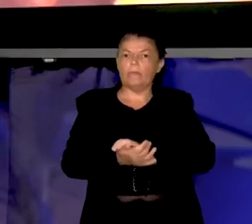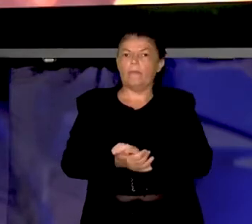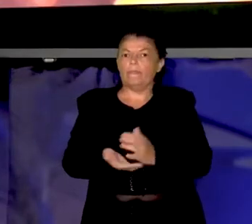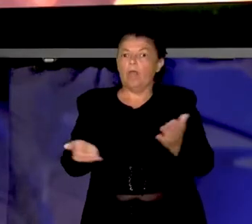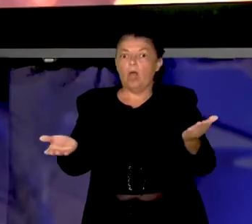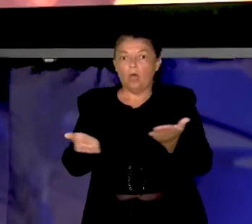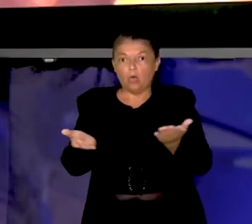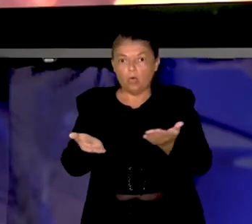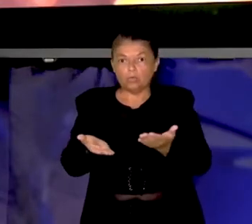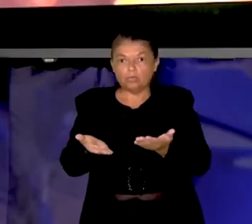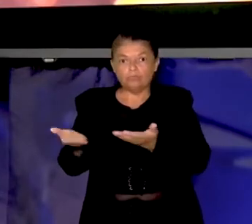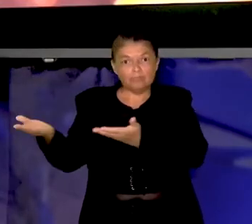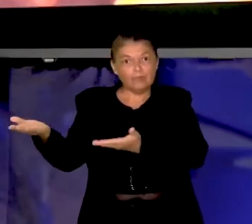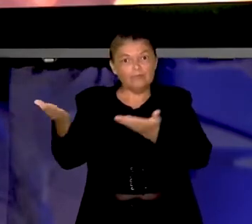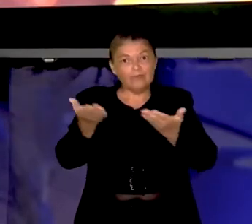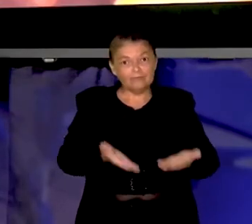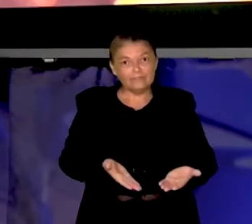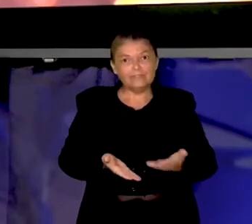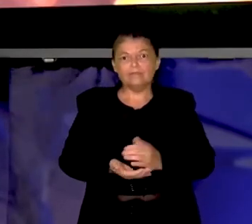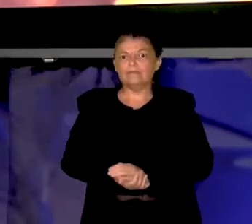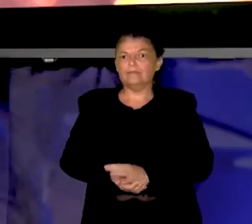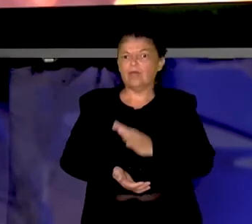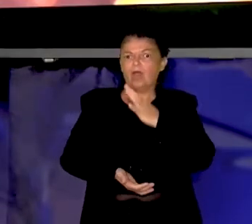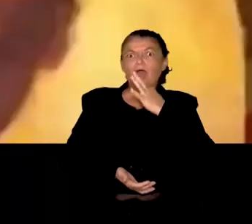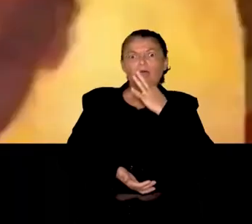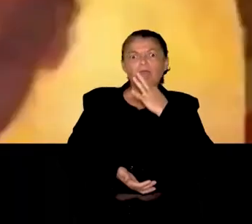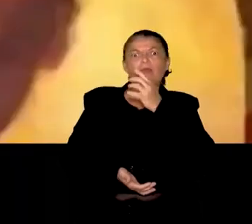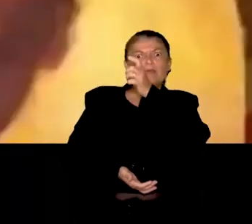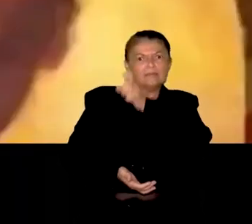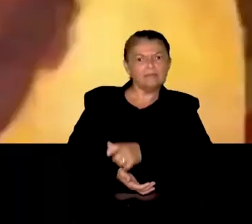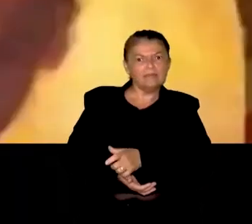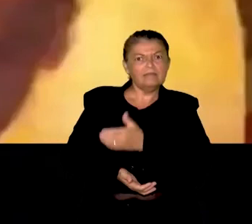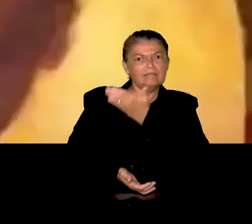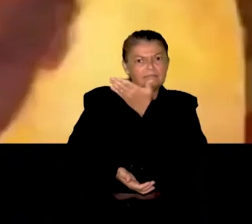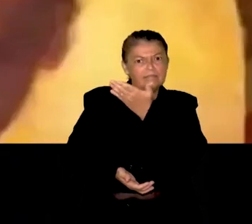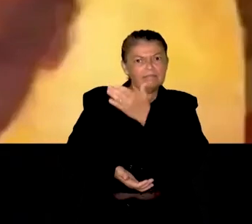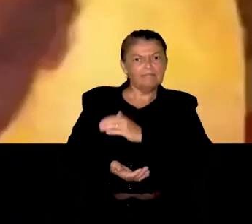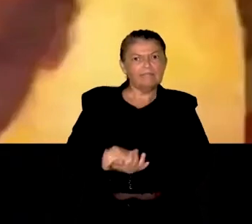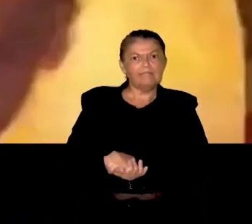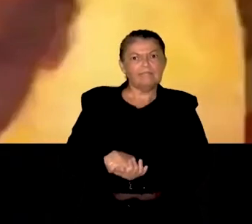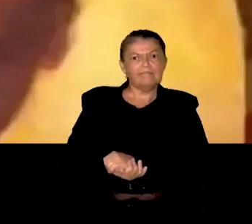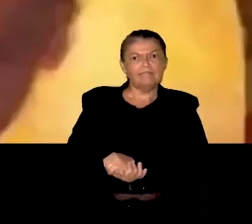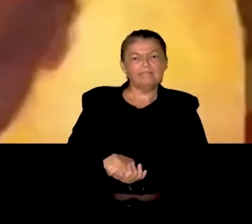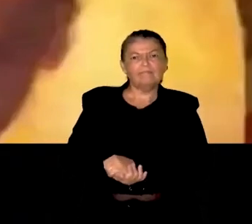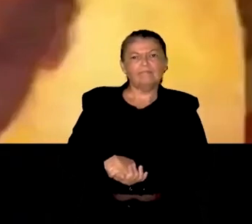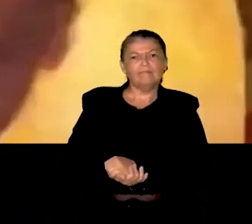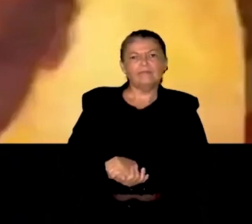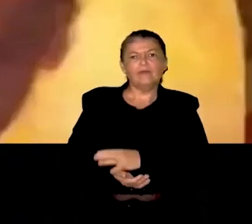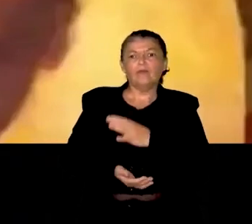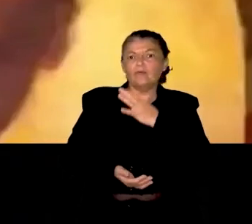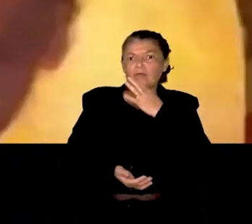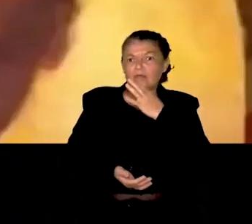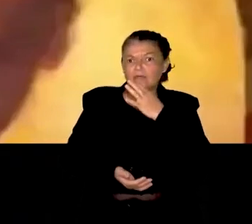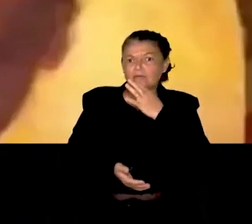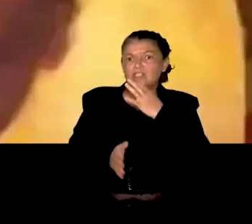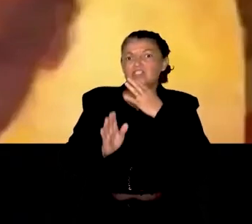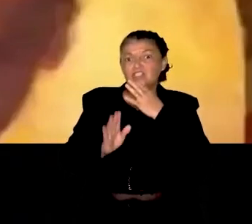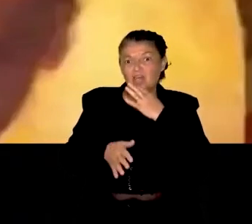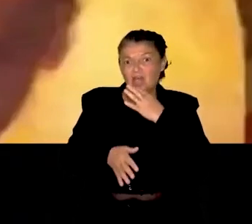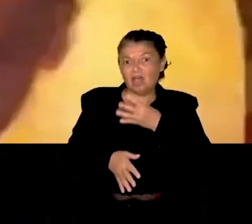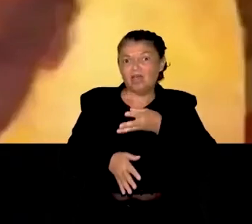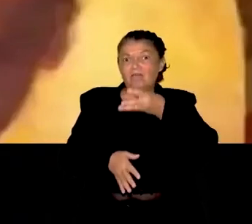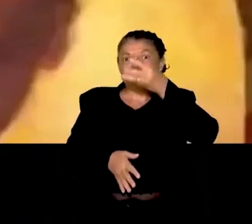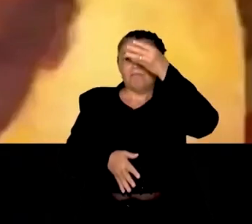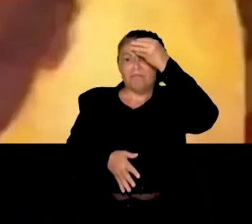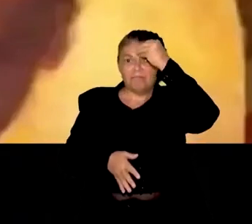olhar para a telinha, e ver se você conhece esse personagem que está aparecendo aqui. Certamente você já estudou